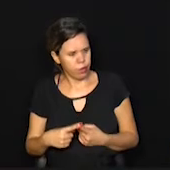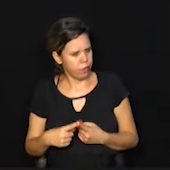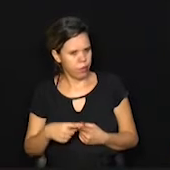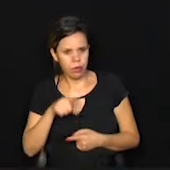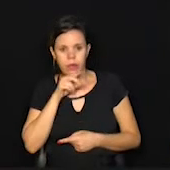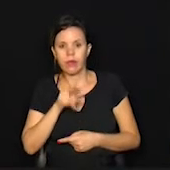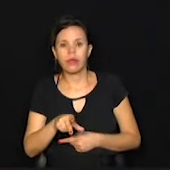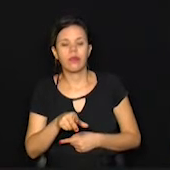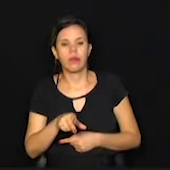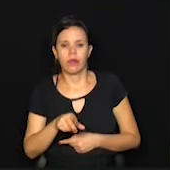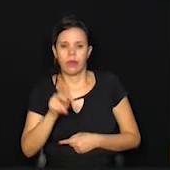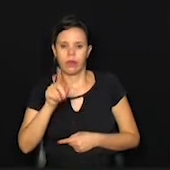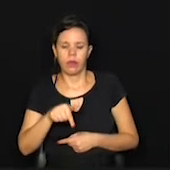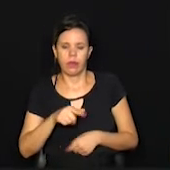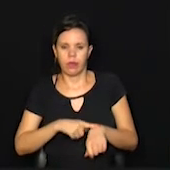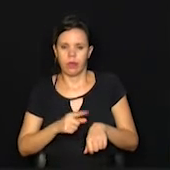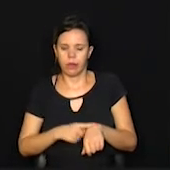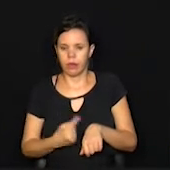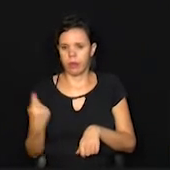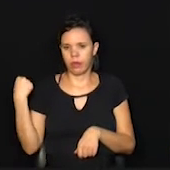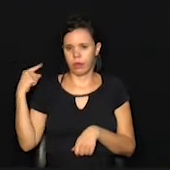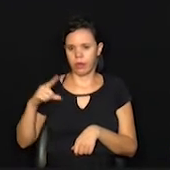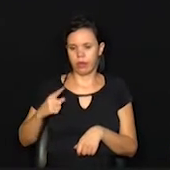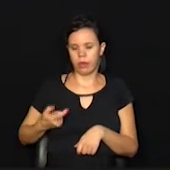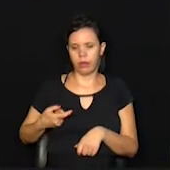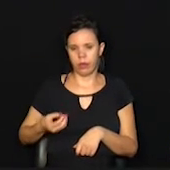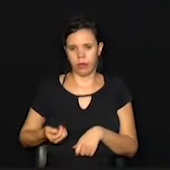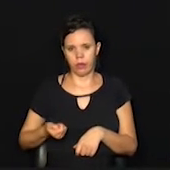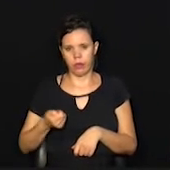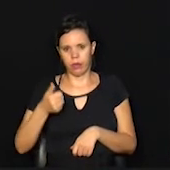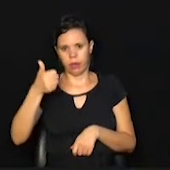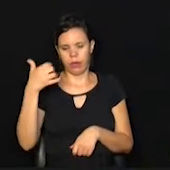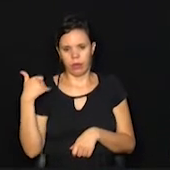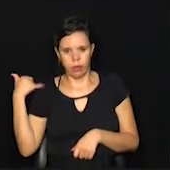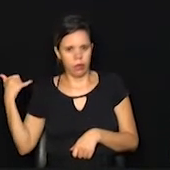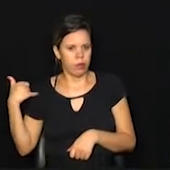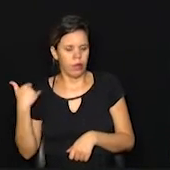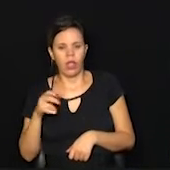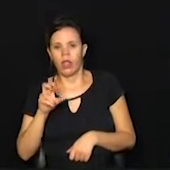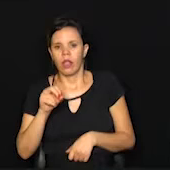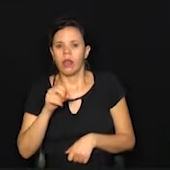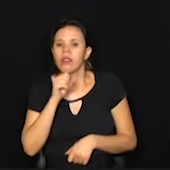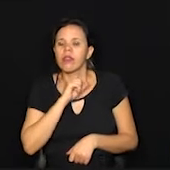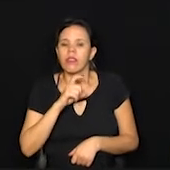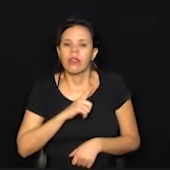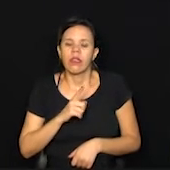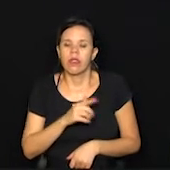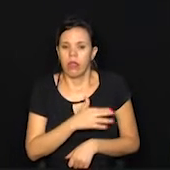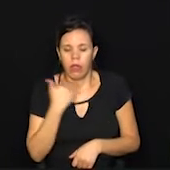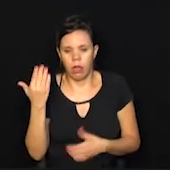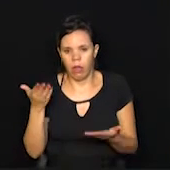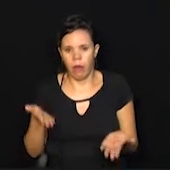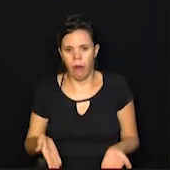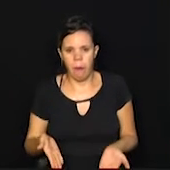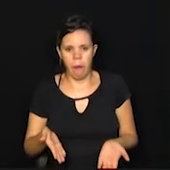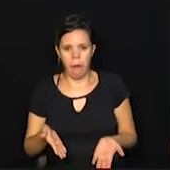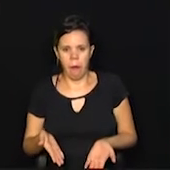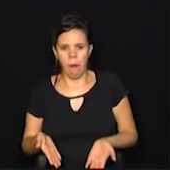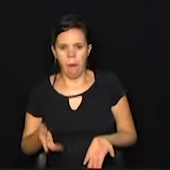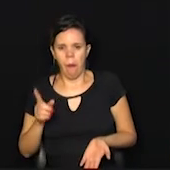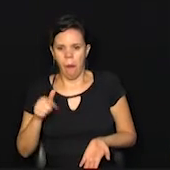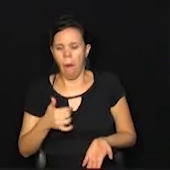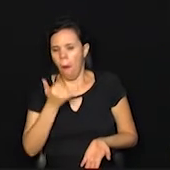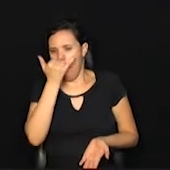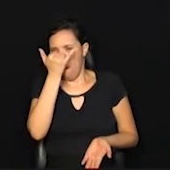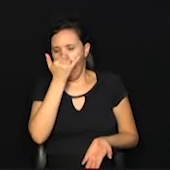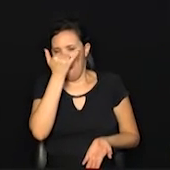irmão ele naquele momento tinha quase a idade e meu avô tinha quando foi assassinada e isso é a